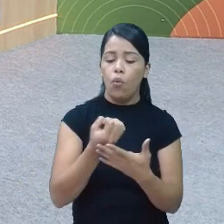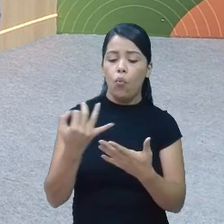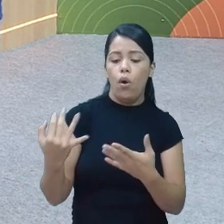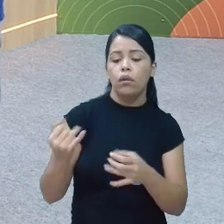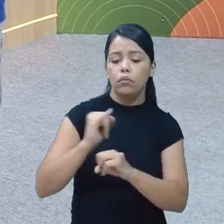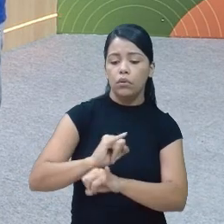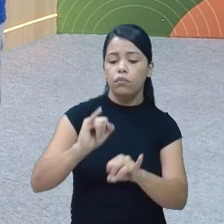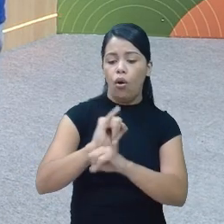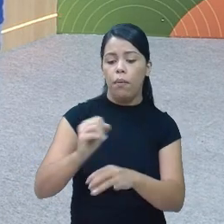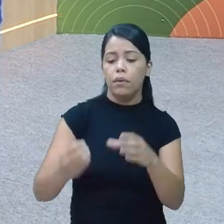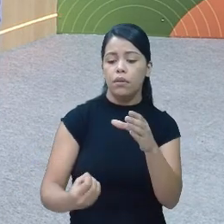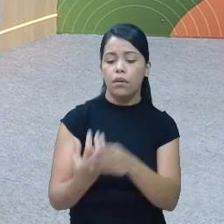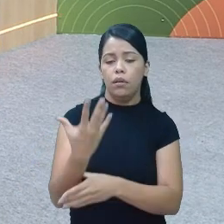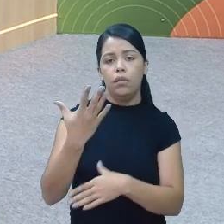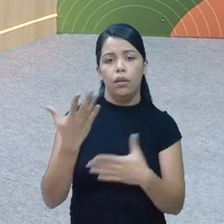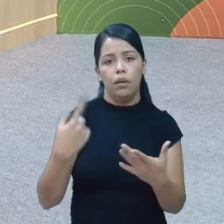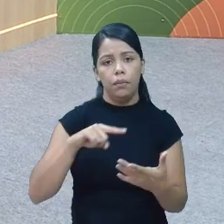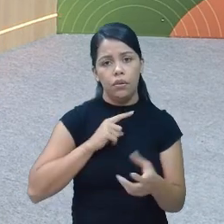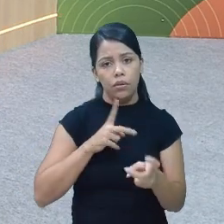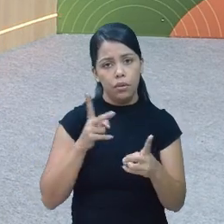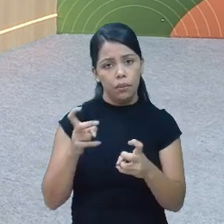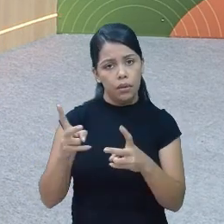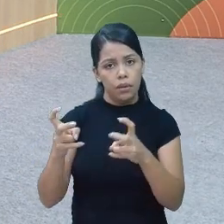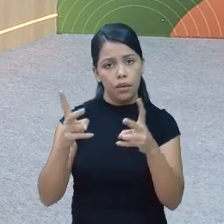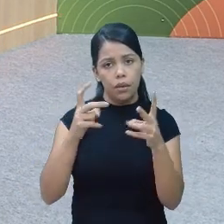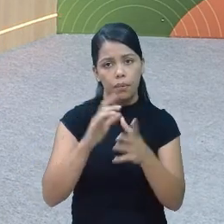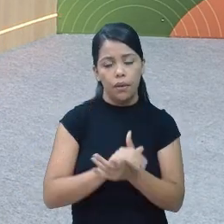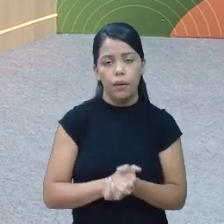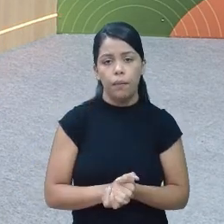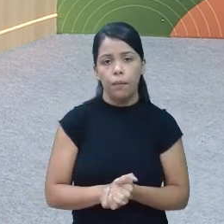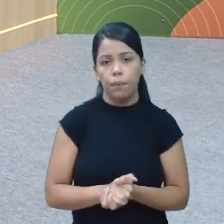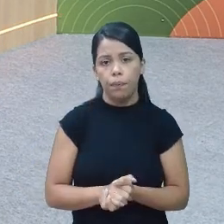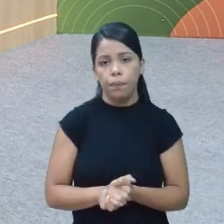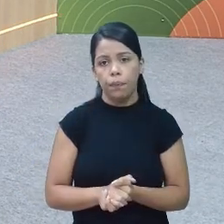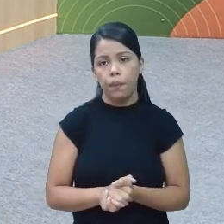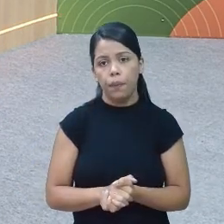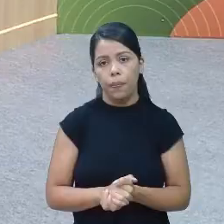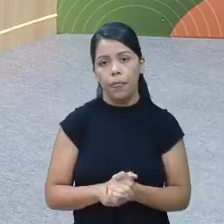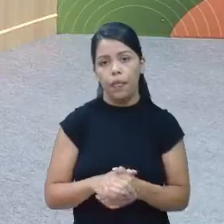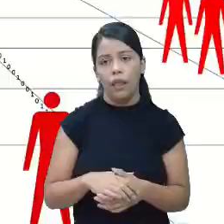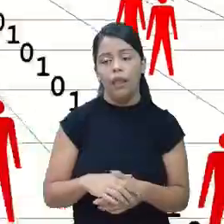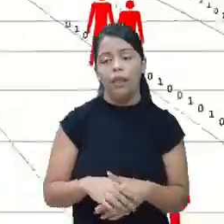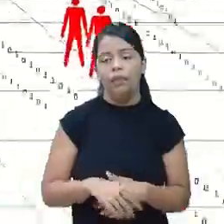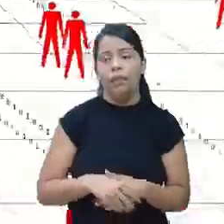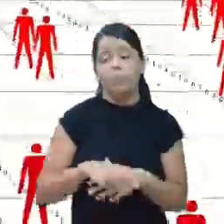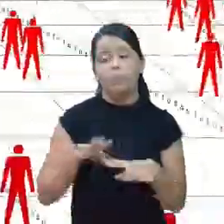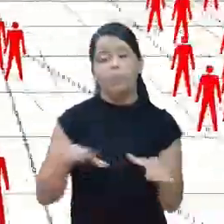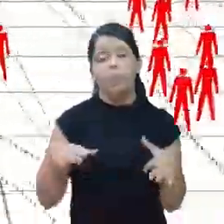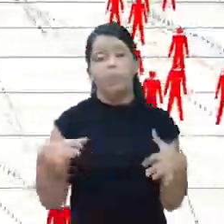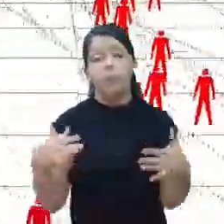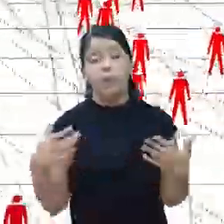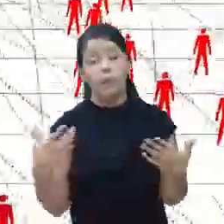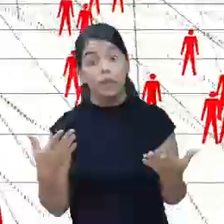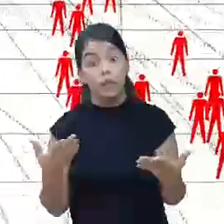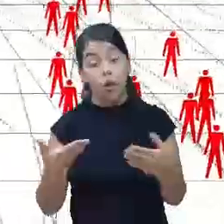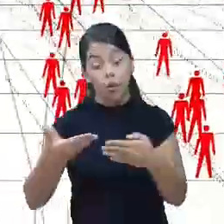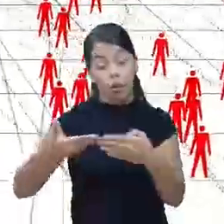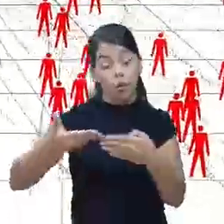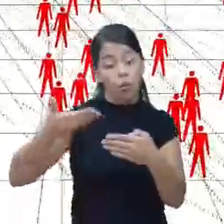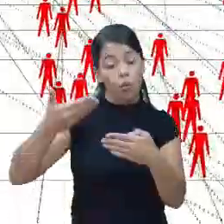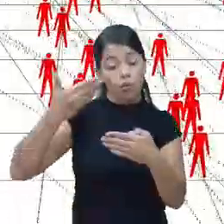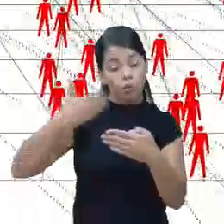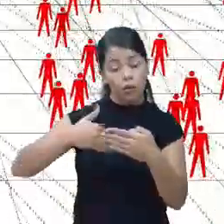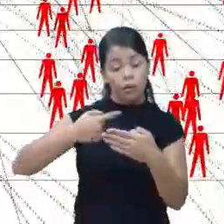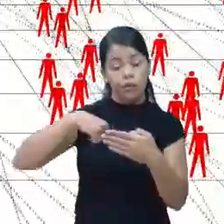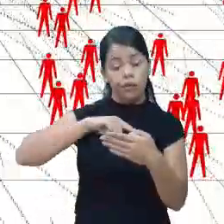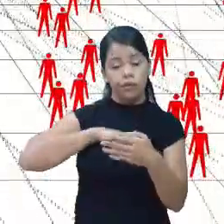a perceber isso daí, tá certo? Tanto é que por trás de toda essa ideia de olhar gráficos,